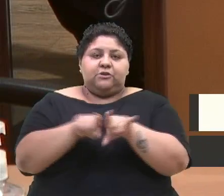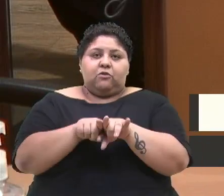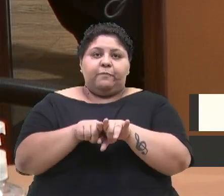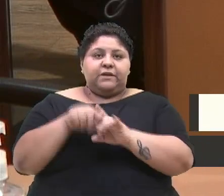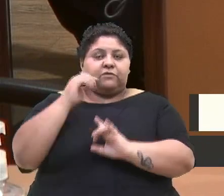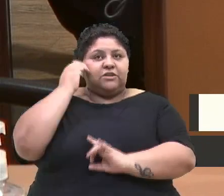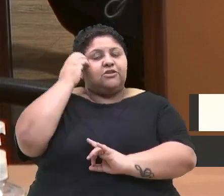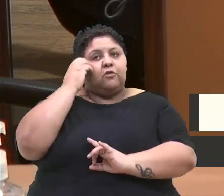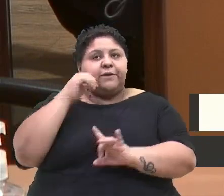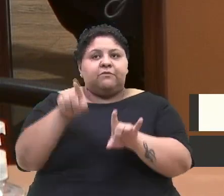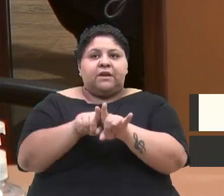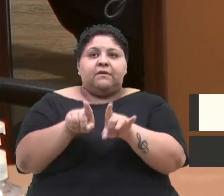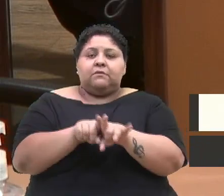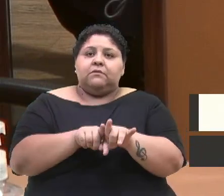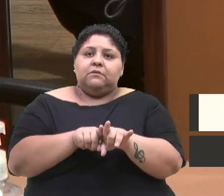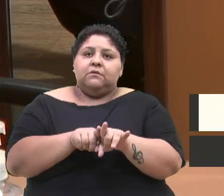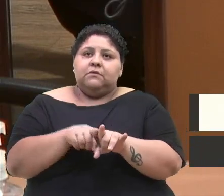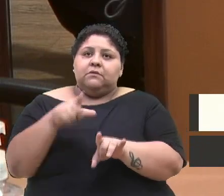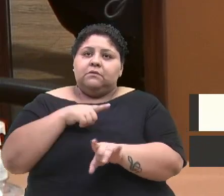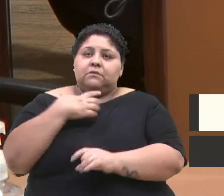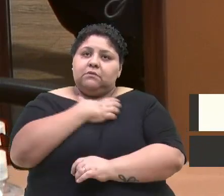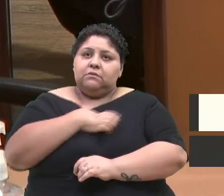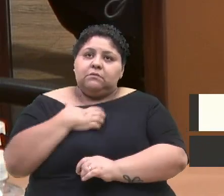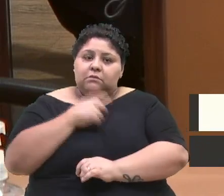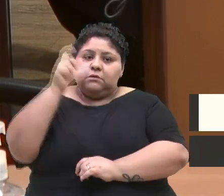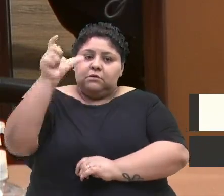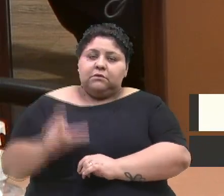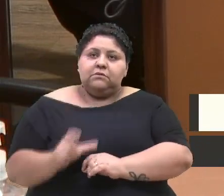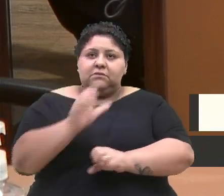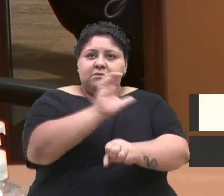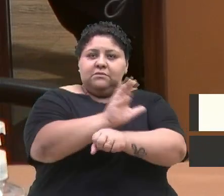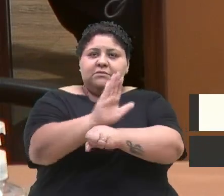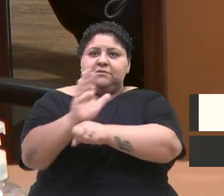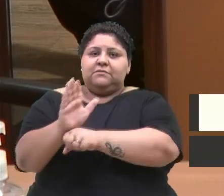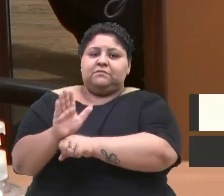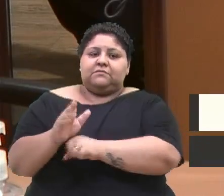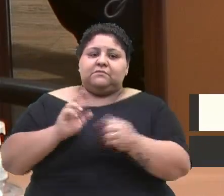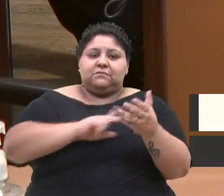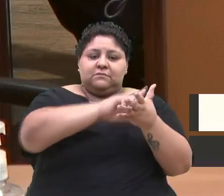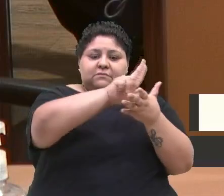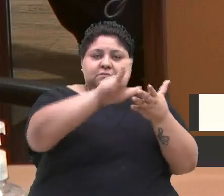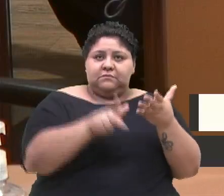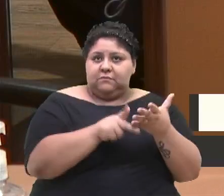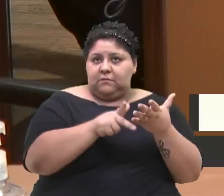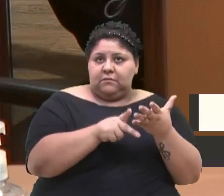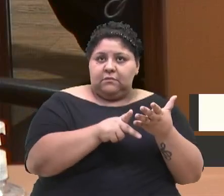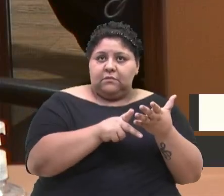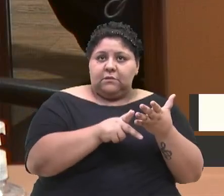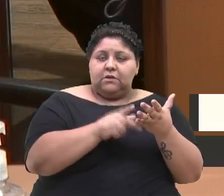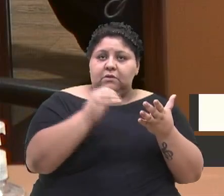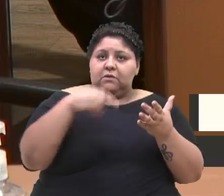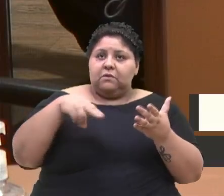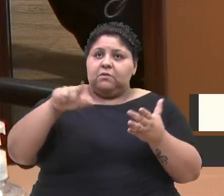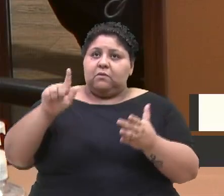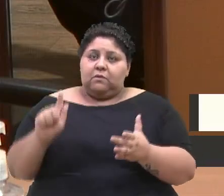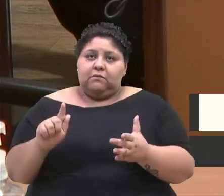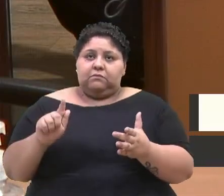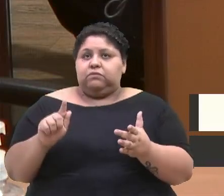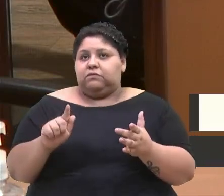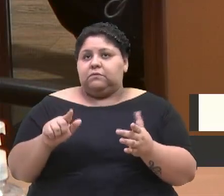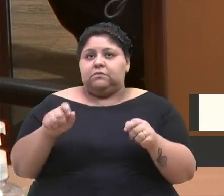Fiscal Gaúcha também é uma forma das pessoas contribuírem, e tanto a ONG SRD quanto a ONG Vida fazem um